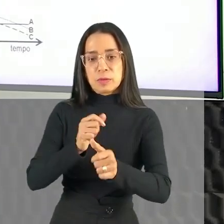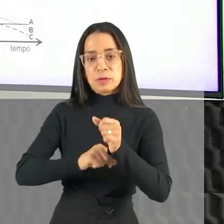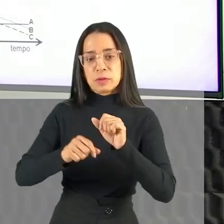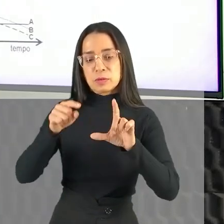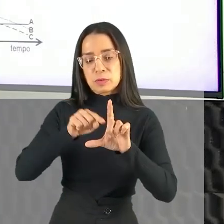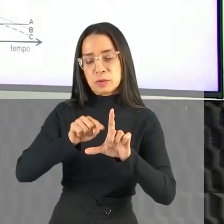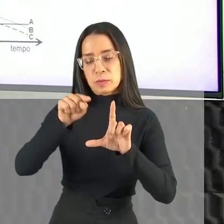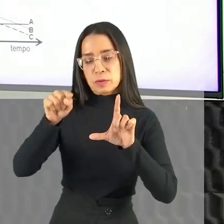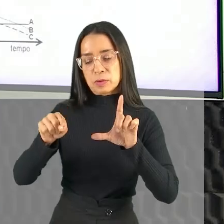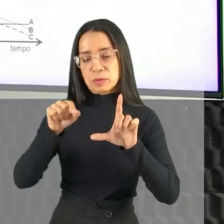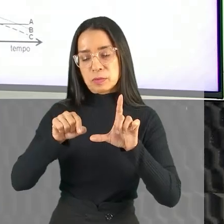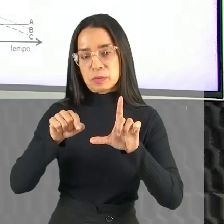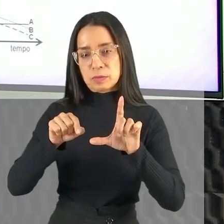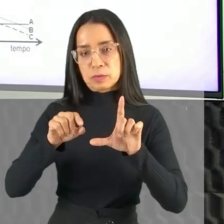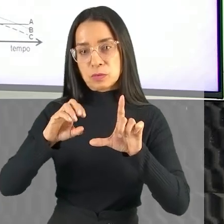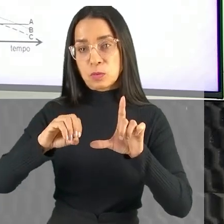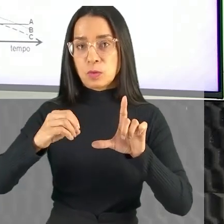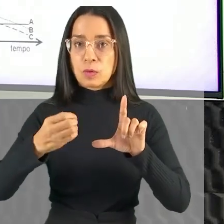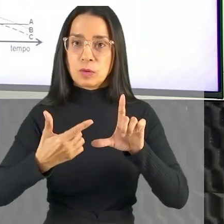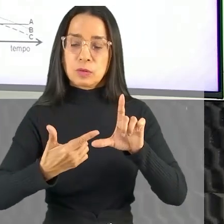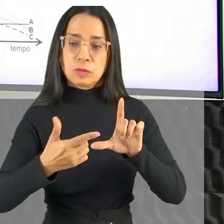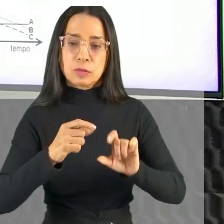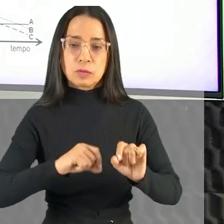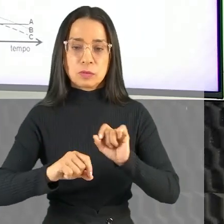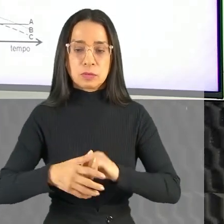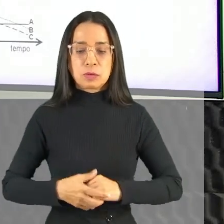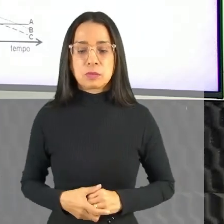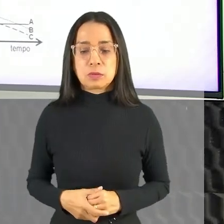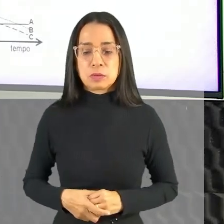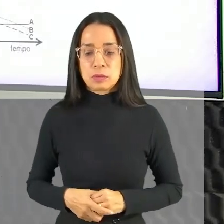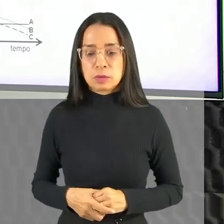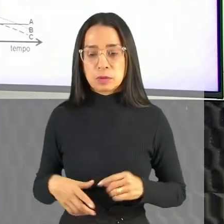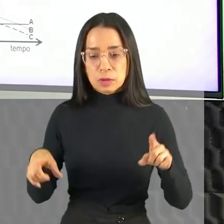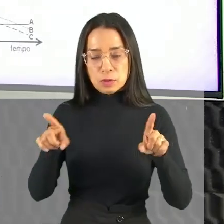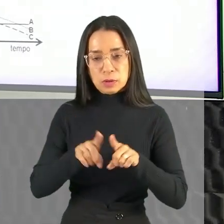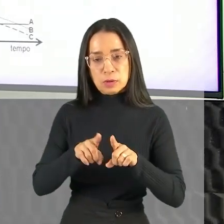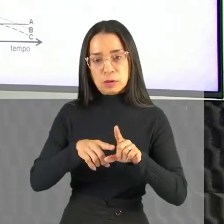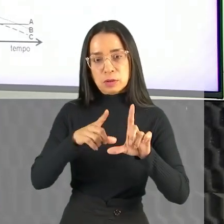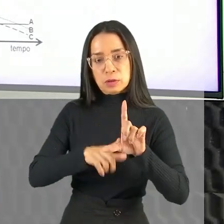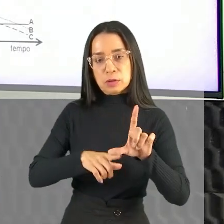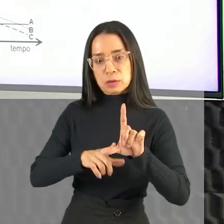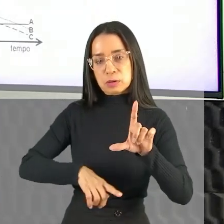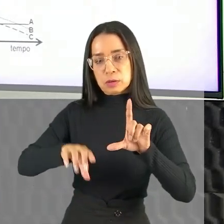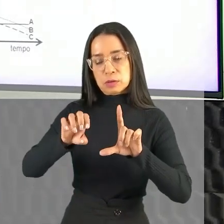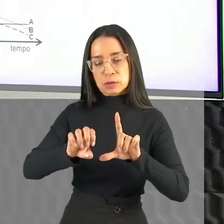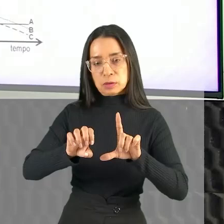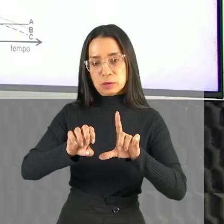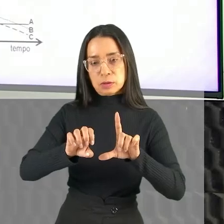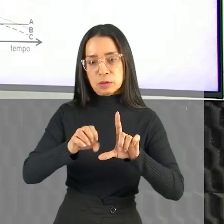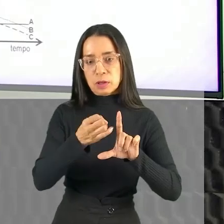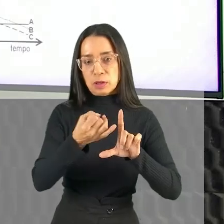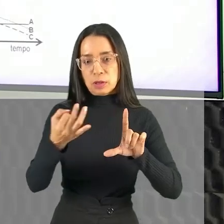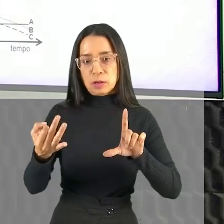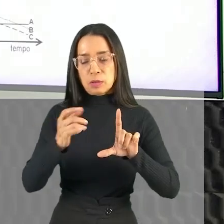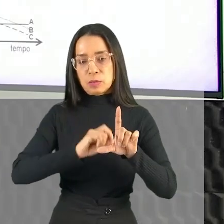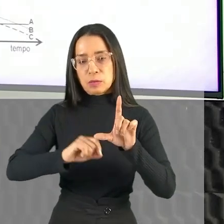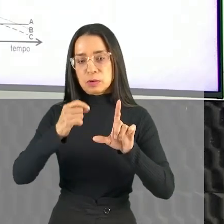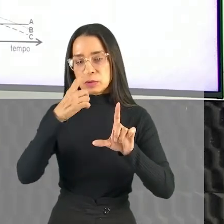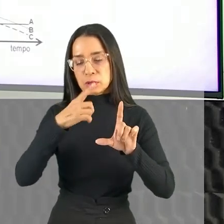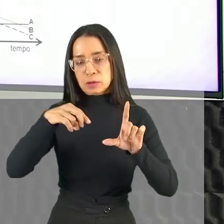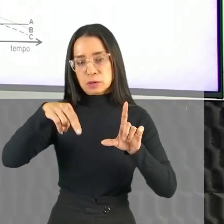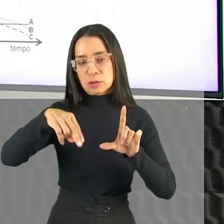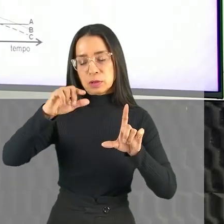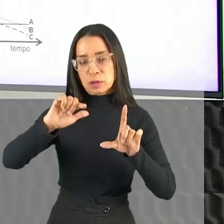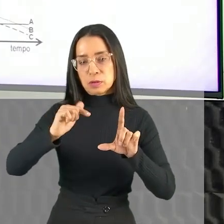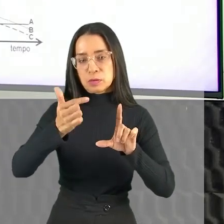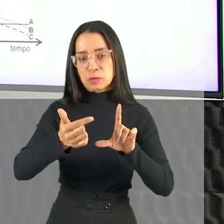curva do oxigênio, tá? E da mesma forma, a letra E, ali, a quantidade de poluente se